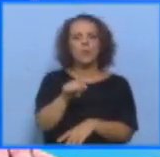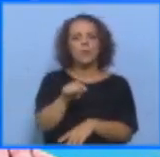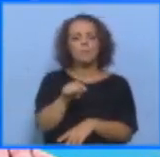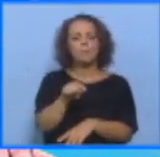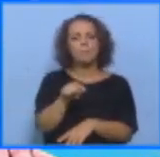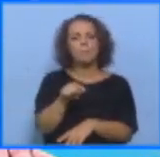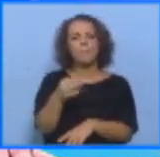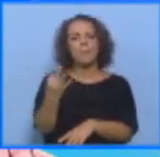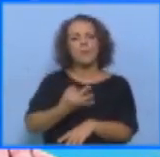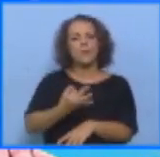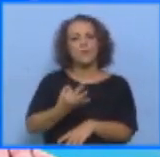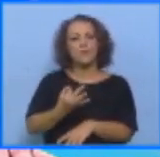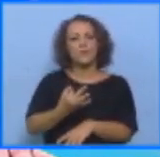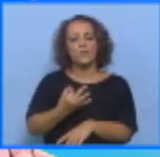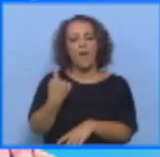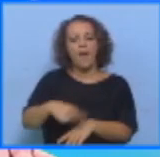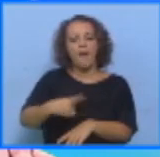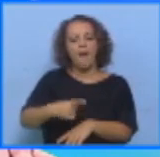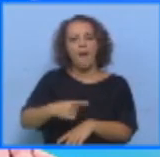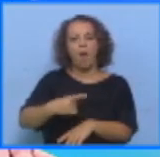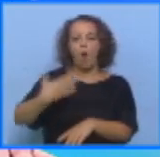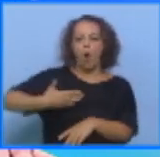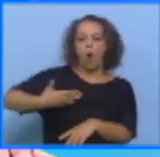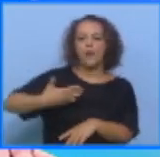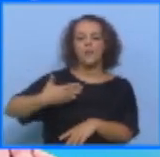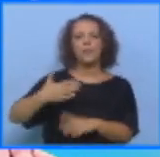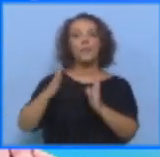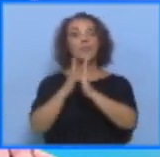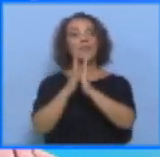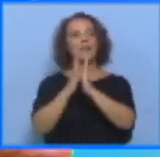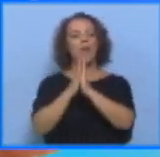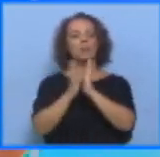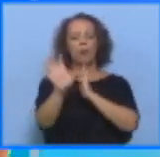realmente a uma nova geografia da Ordem e da Igreja.